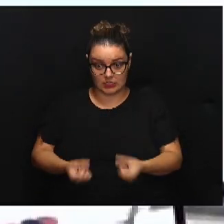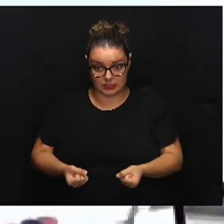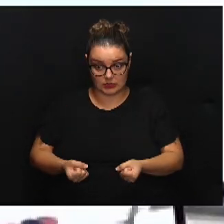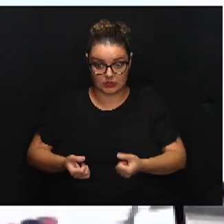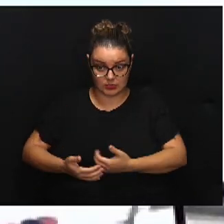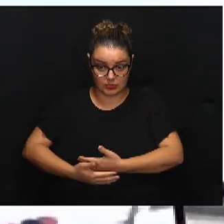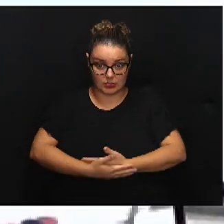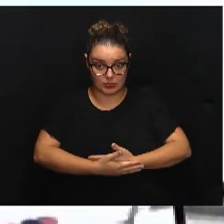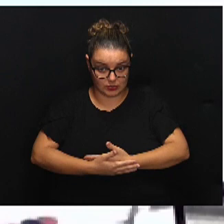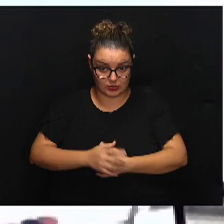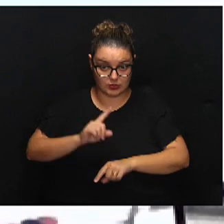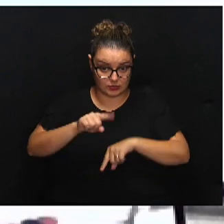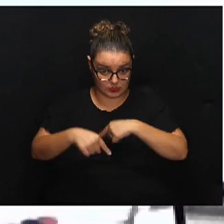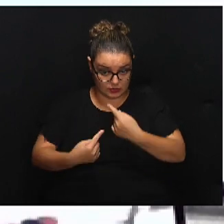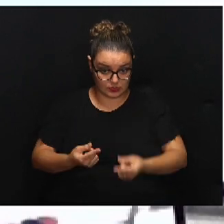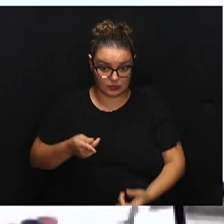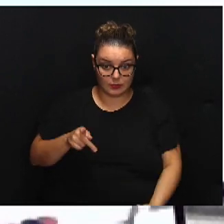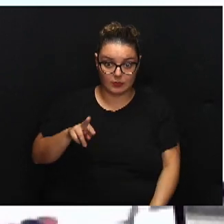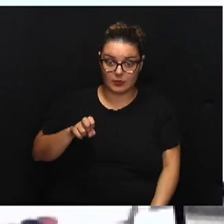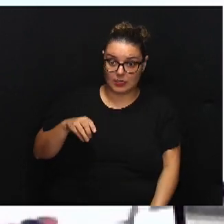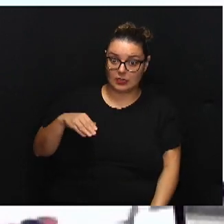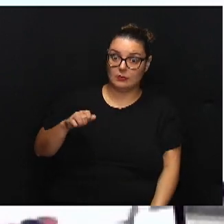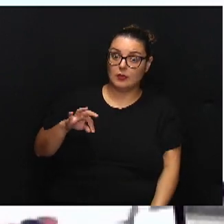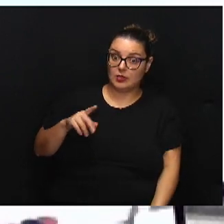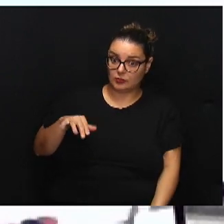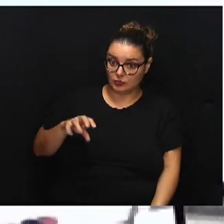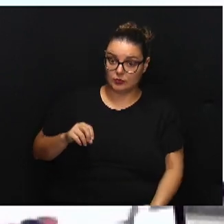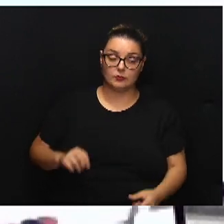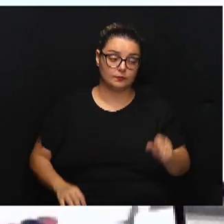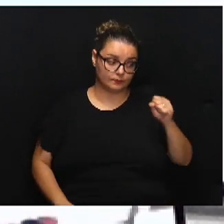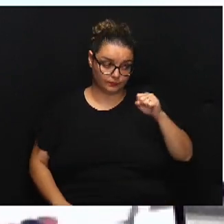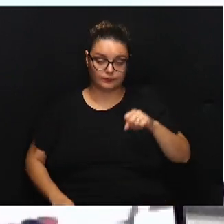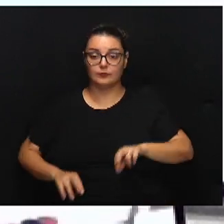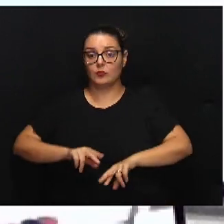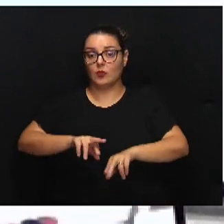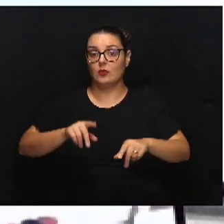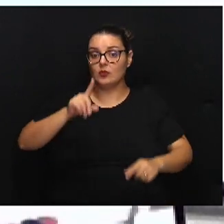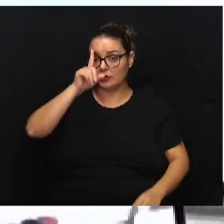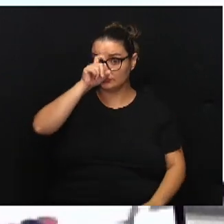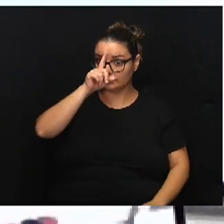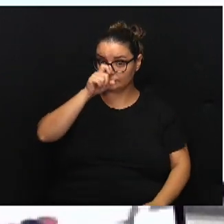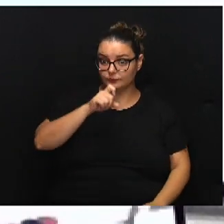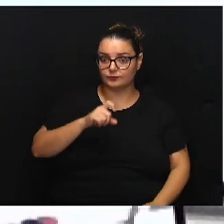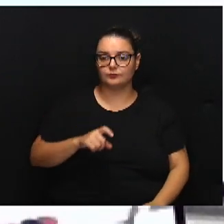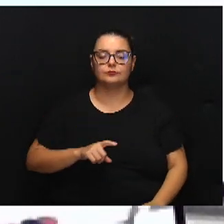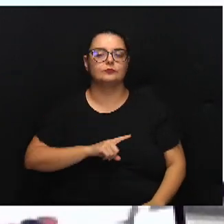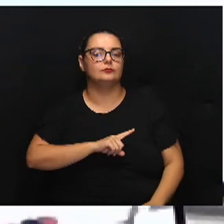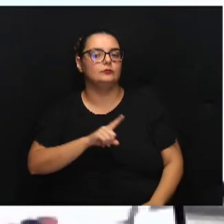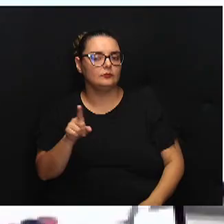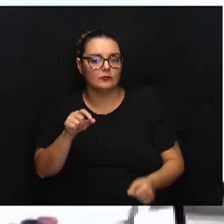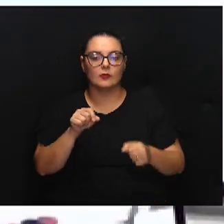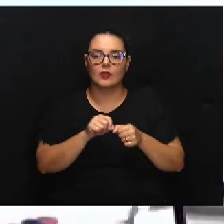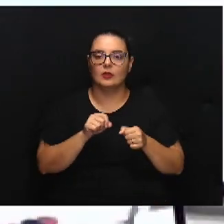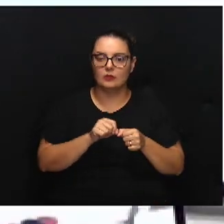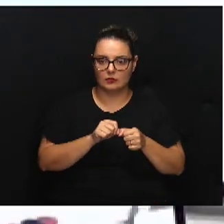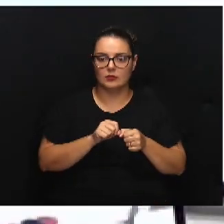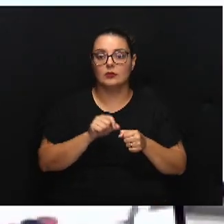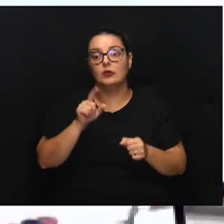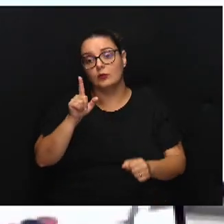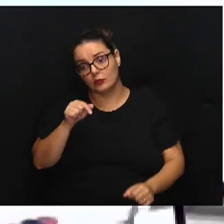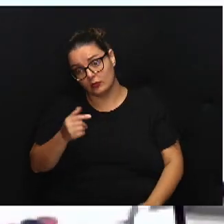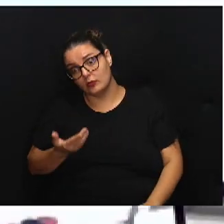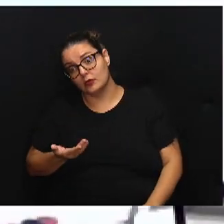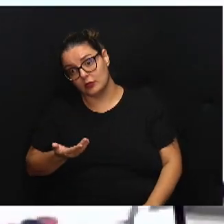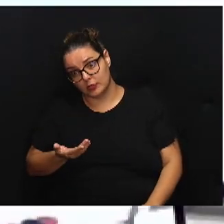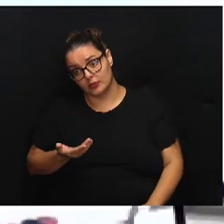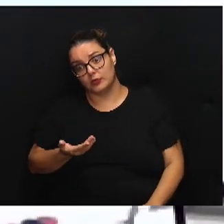recém-nascido eventualmente prematuro. Então, muitos hospitais têm deixado de fazer, o que torna, então,